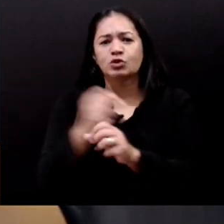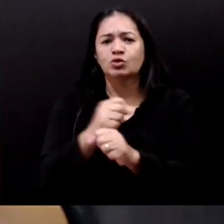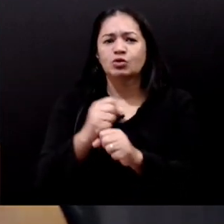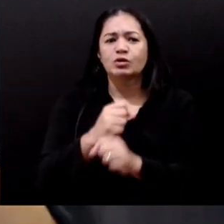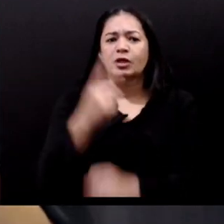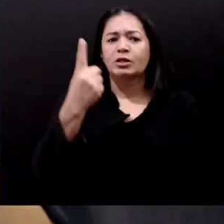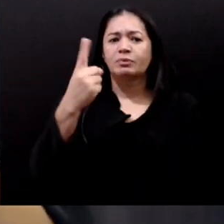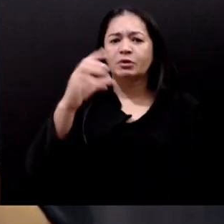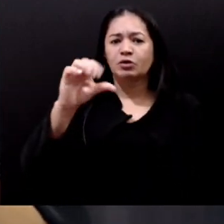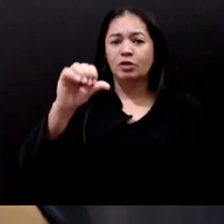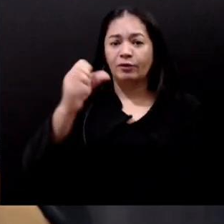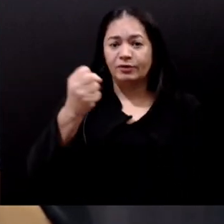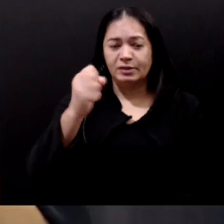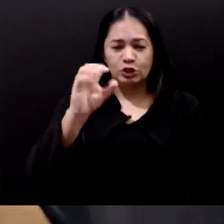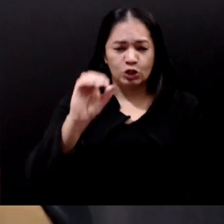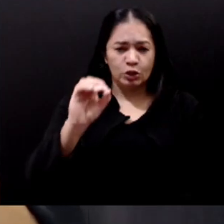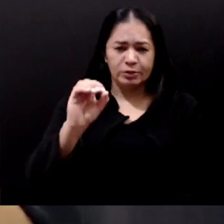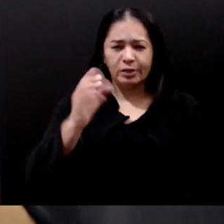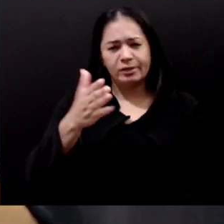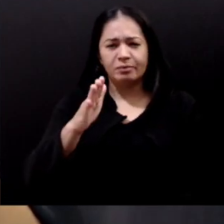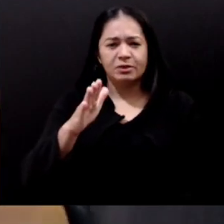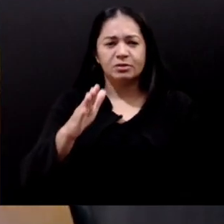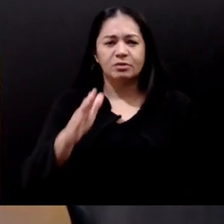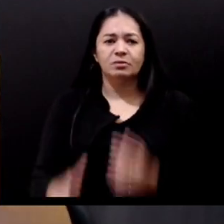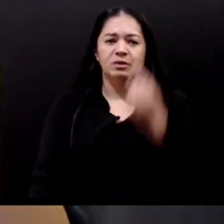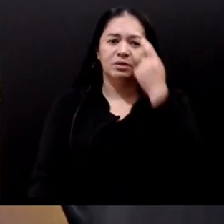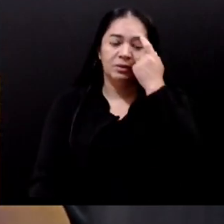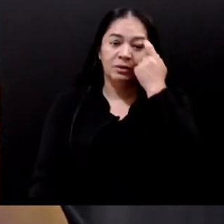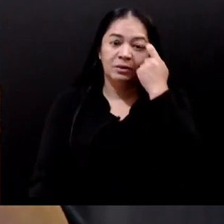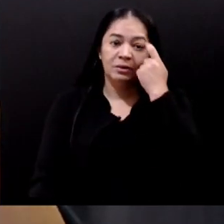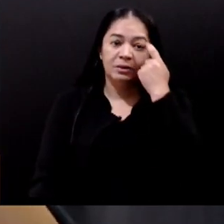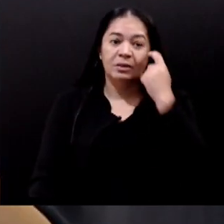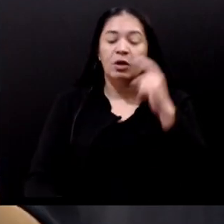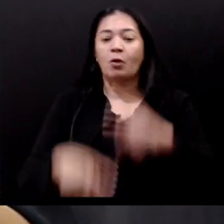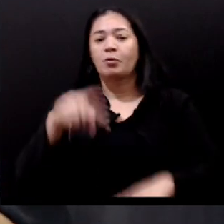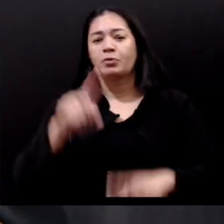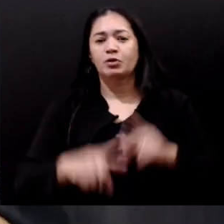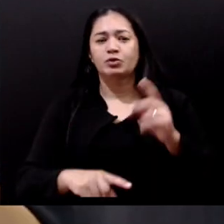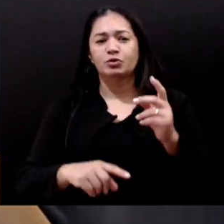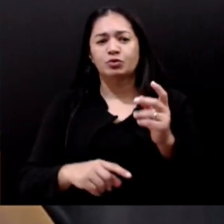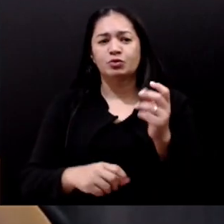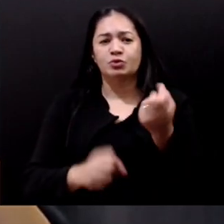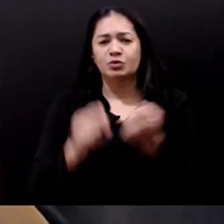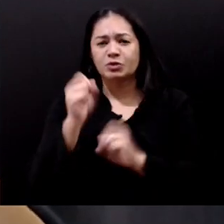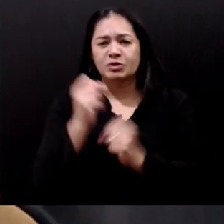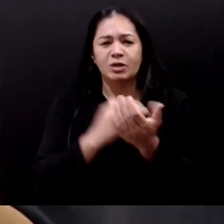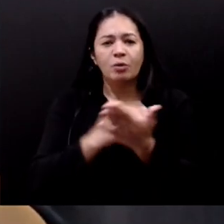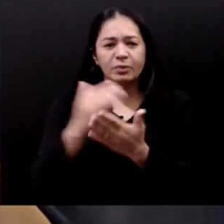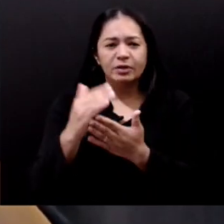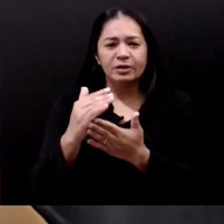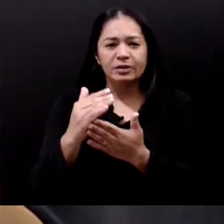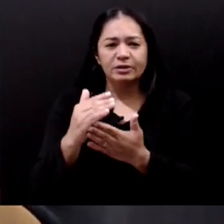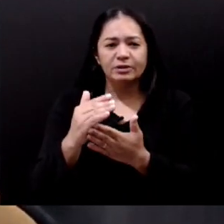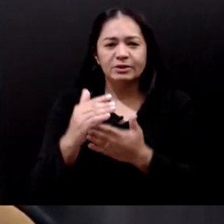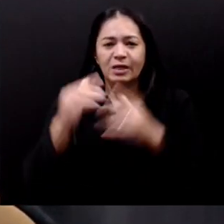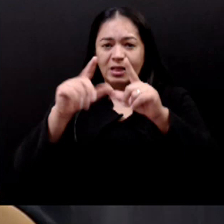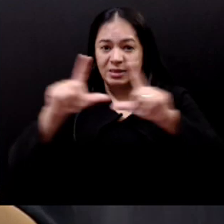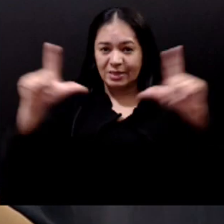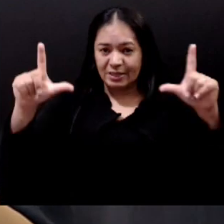que a gente começou com essa onda mais dos produtos industrializados, os congelados, nas embalagens uhum. já vinha